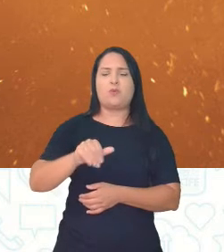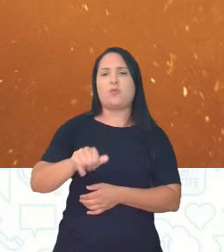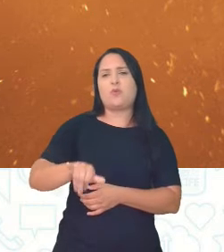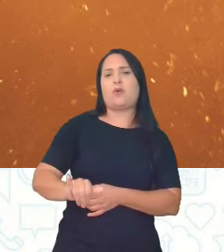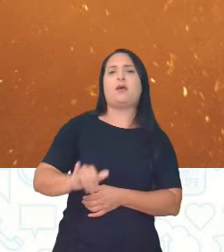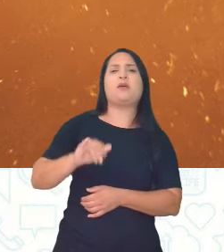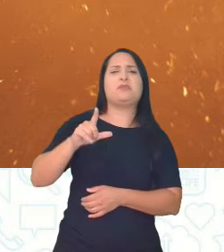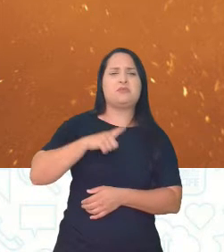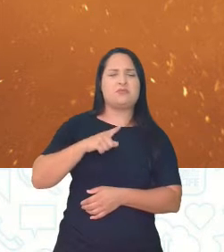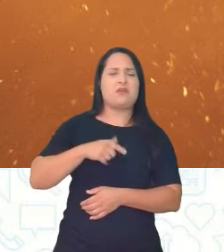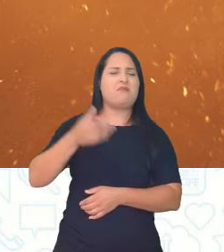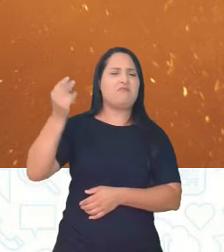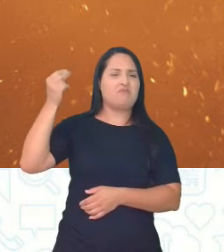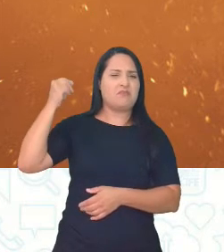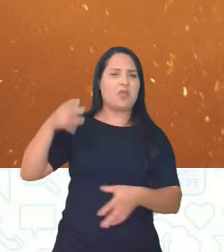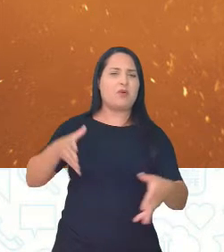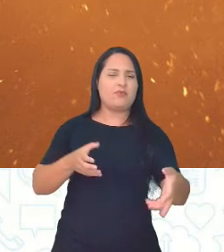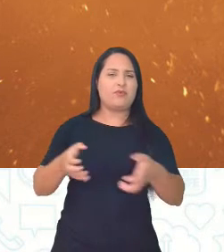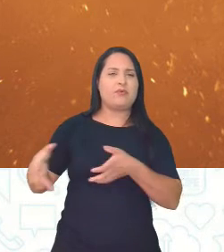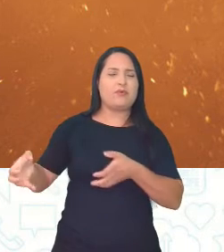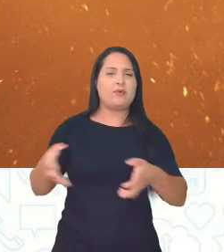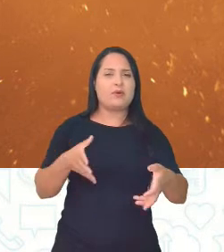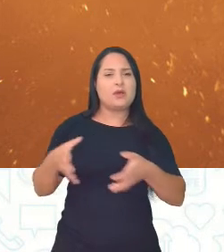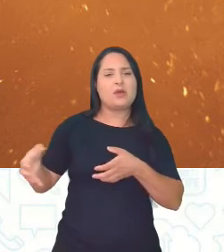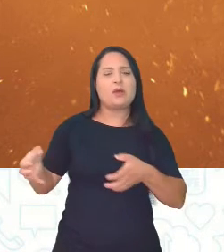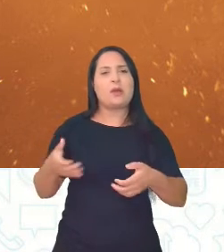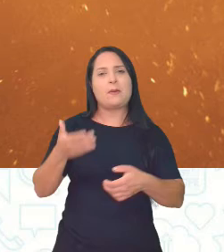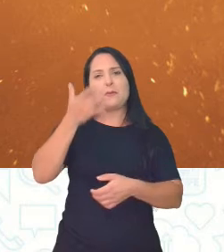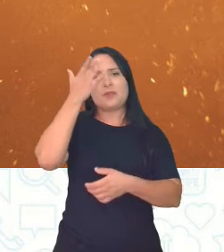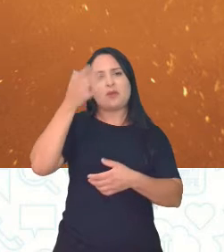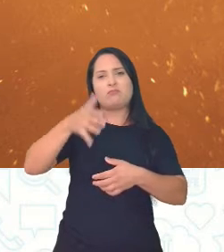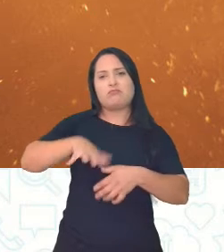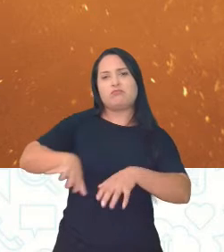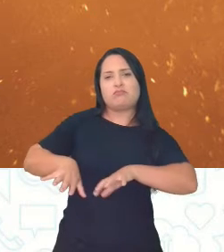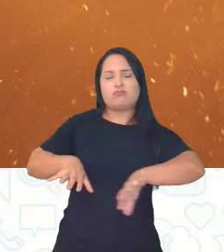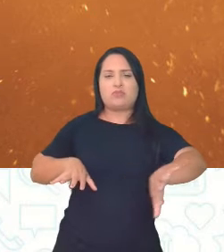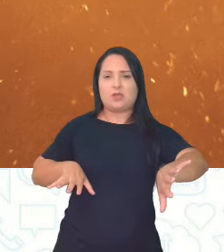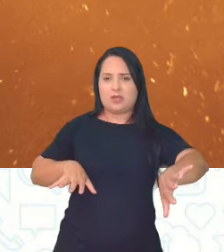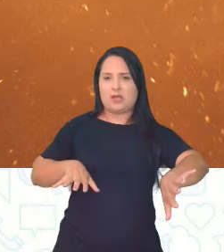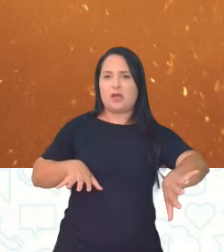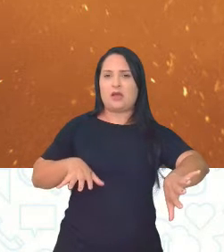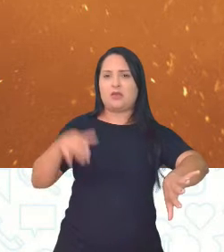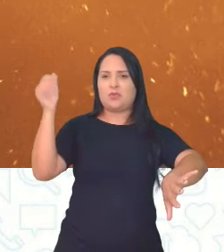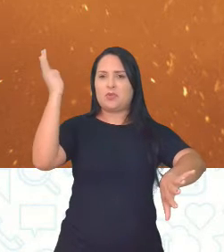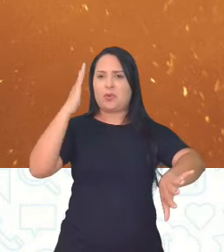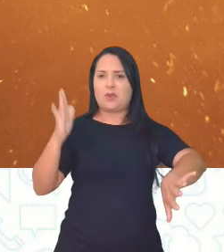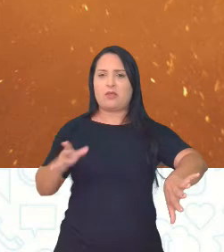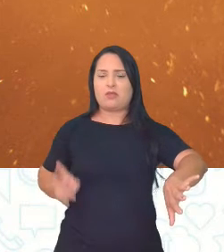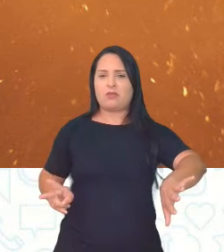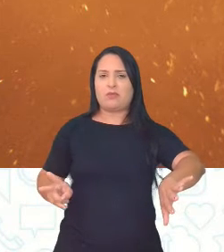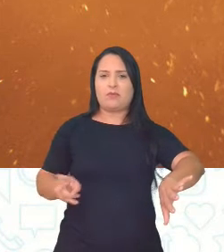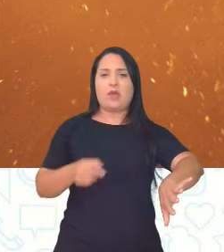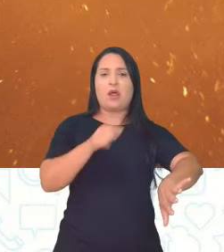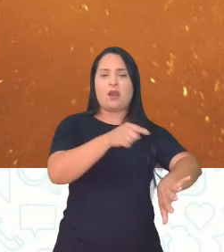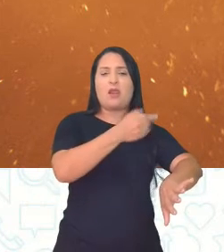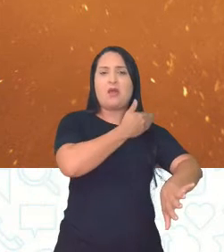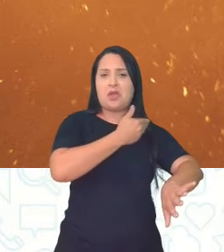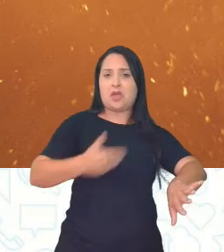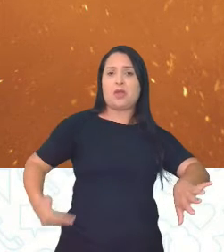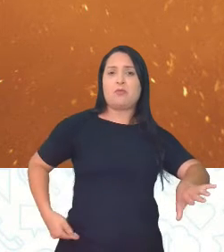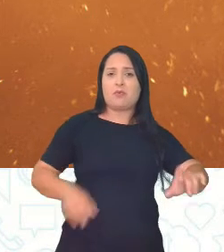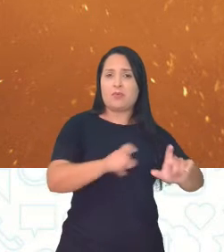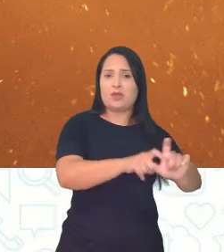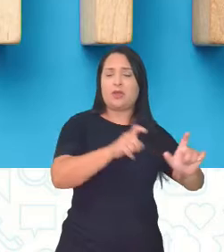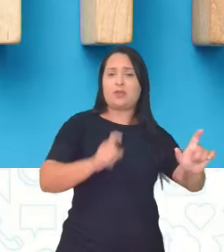época houve esse confronto, que essa província se separou do Brasil e se tornou república, e o Brasil continuou